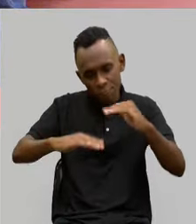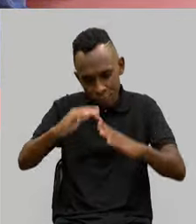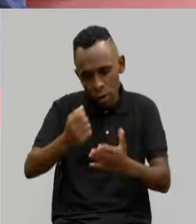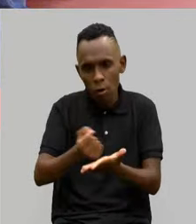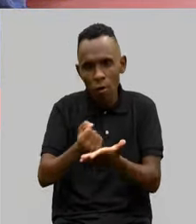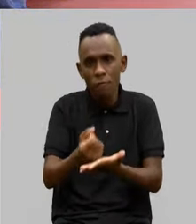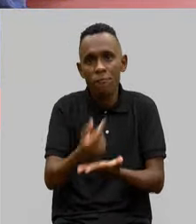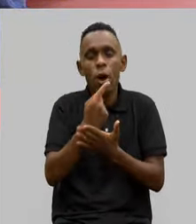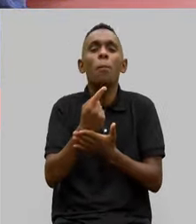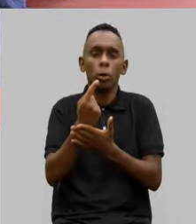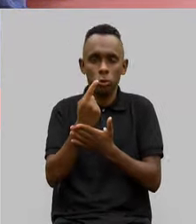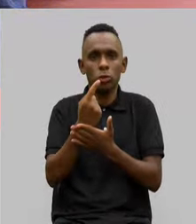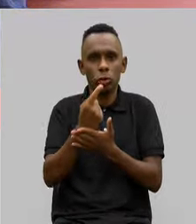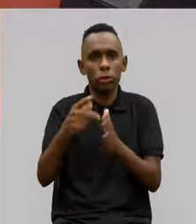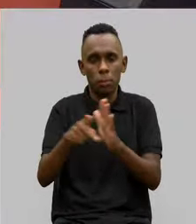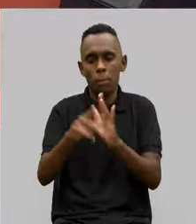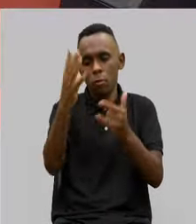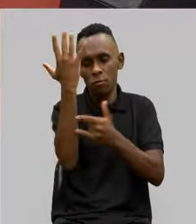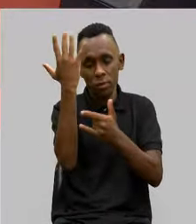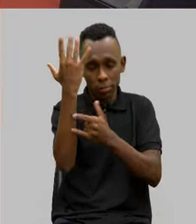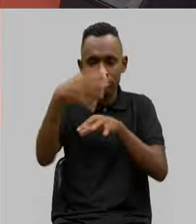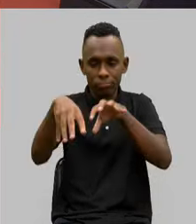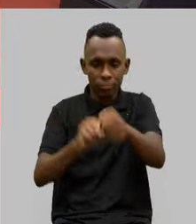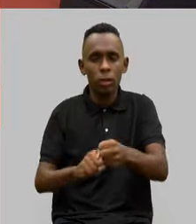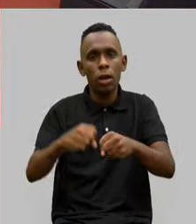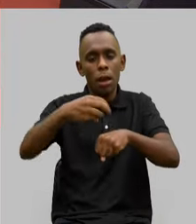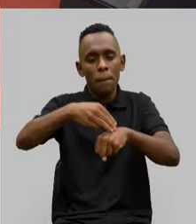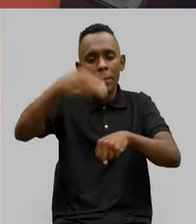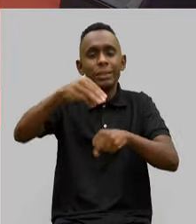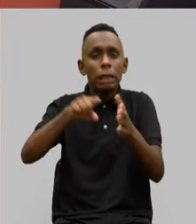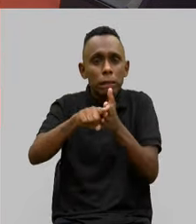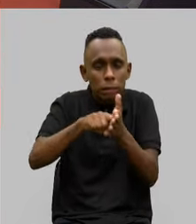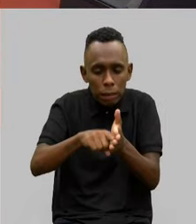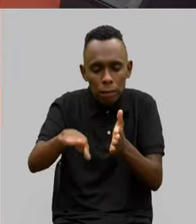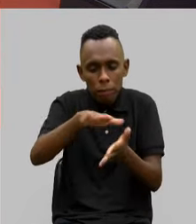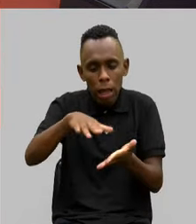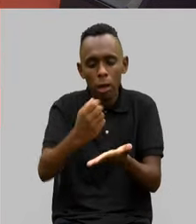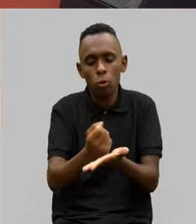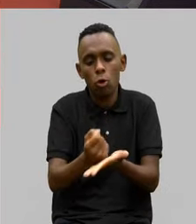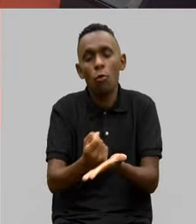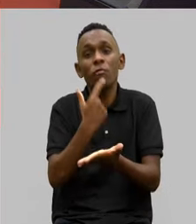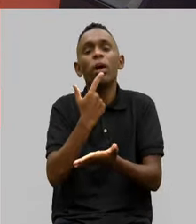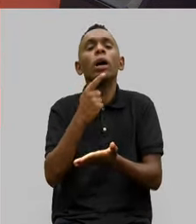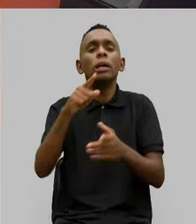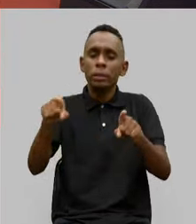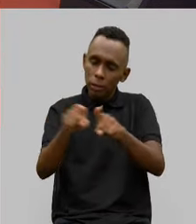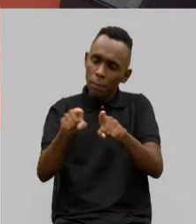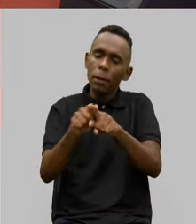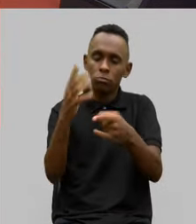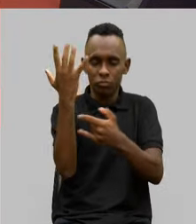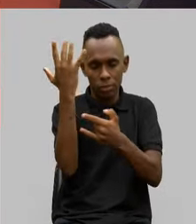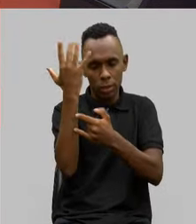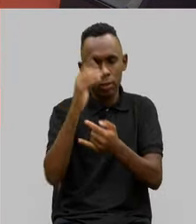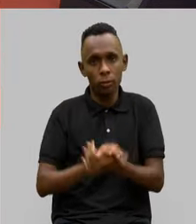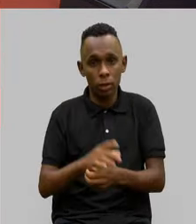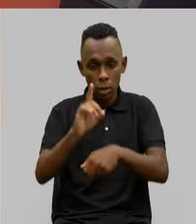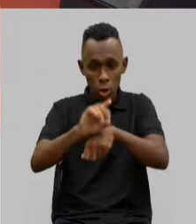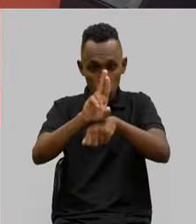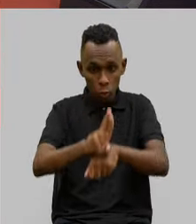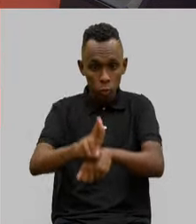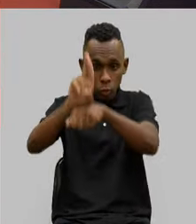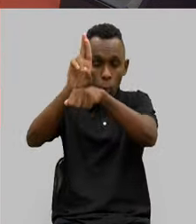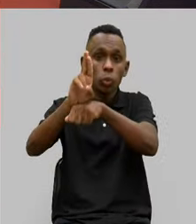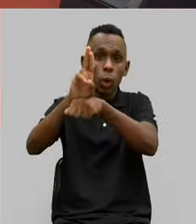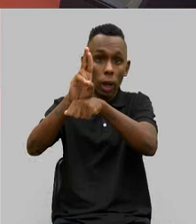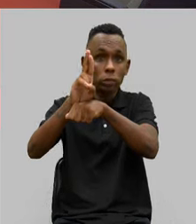Universidade Federal de Minas Gerais mestrado em ciências farmacêuticas pela mesma Universidade doutorado na